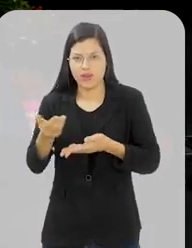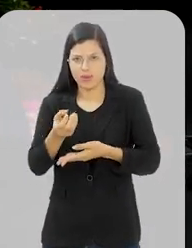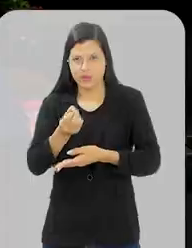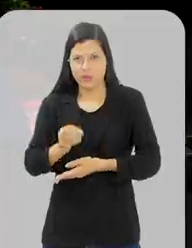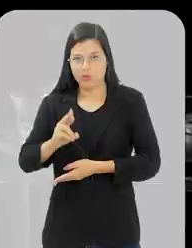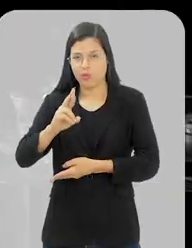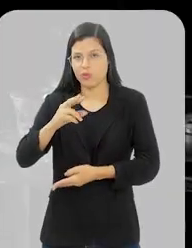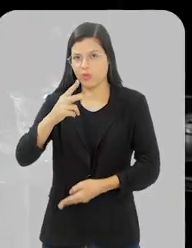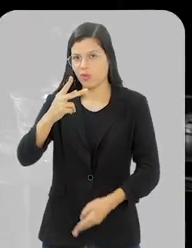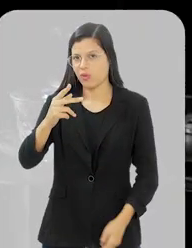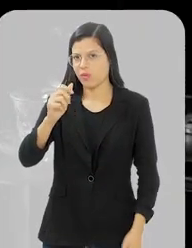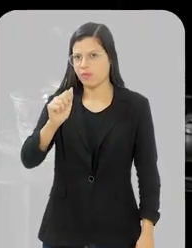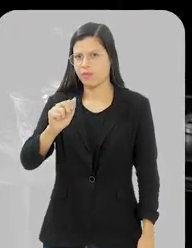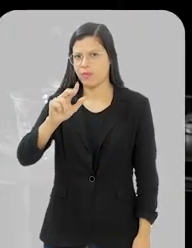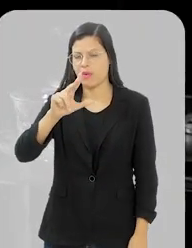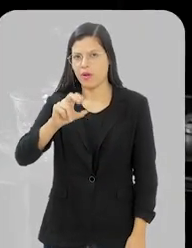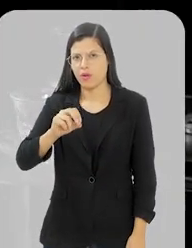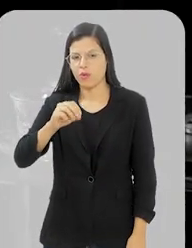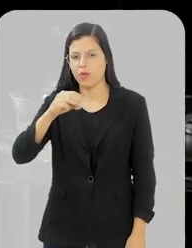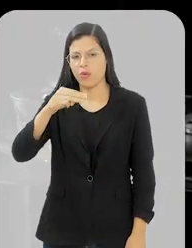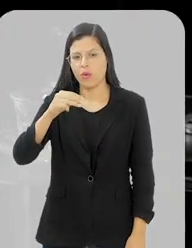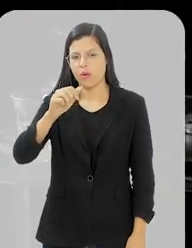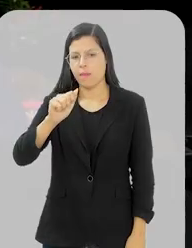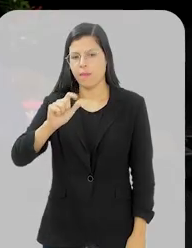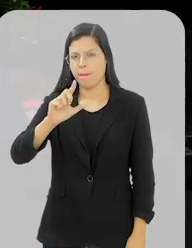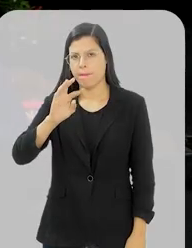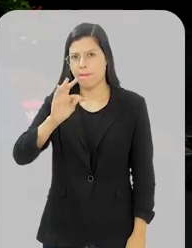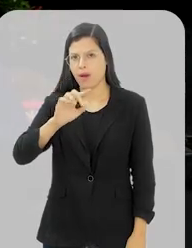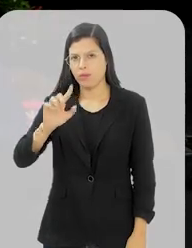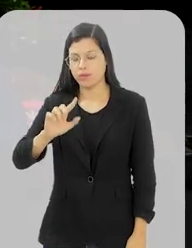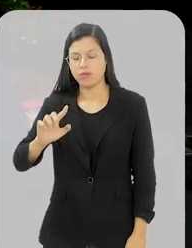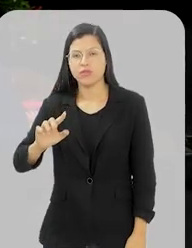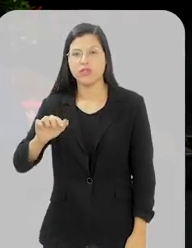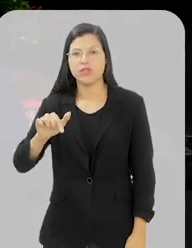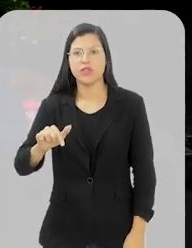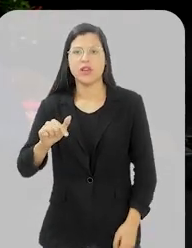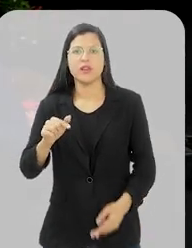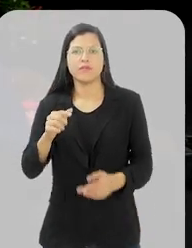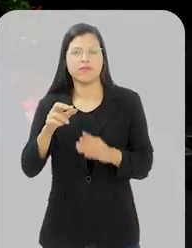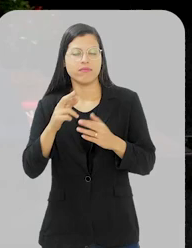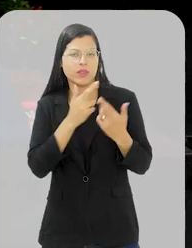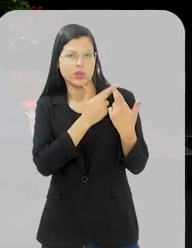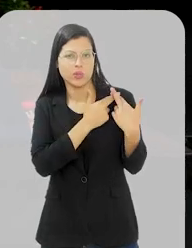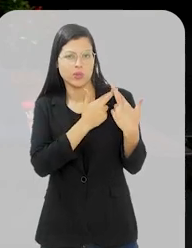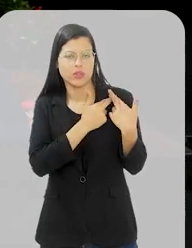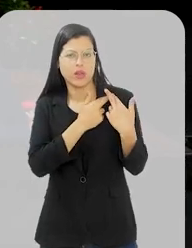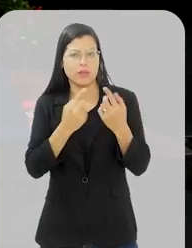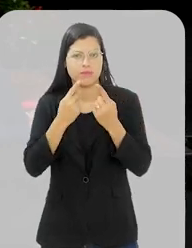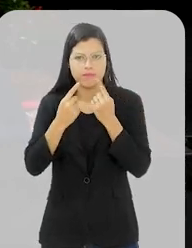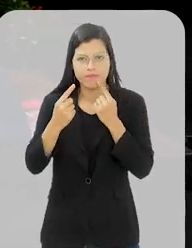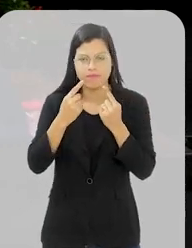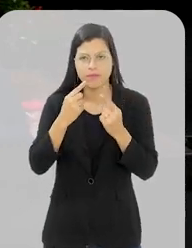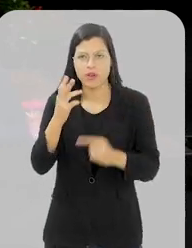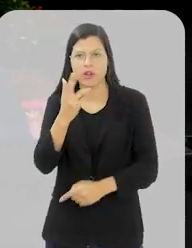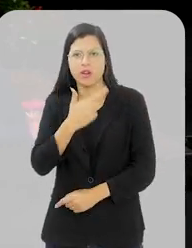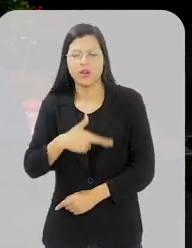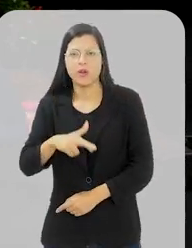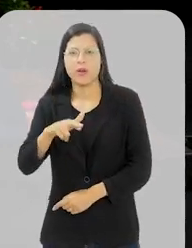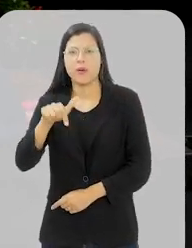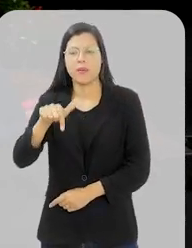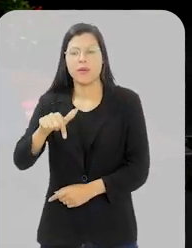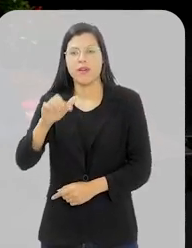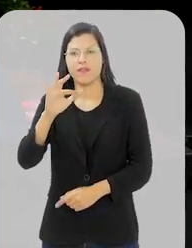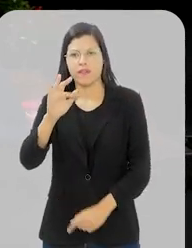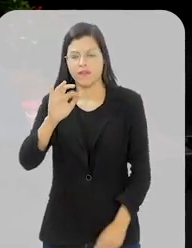Dr Paulo males que é responsável pelo diálogo interreligioso da fier Federação